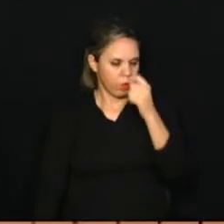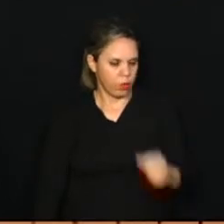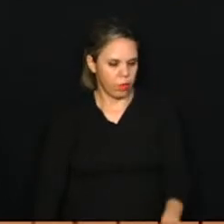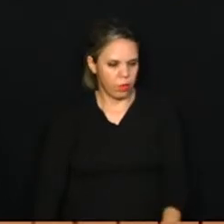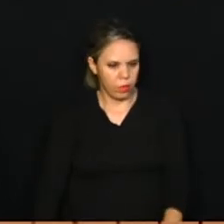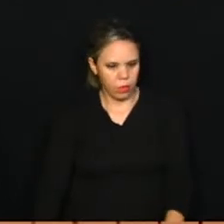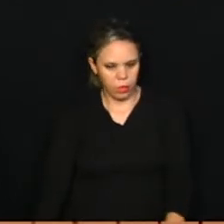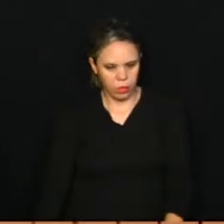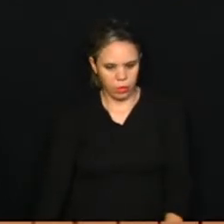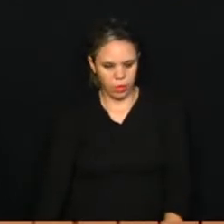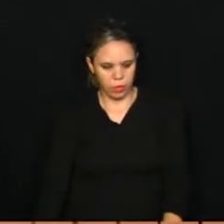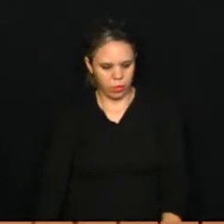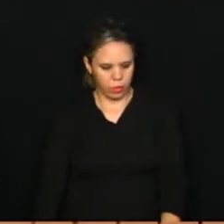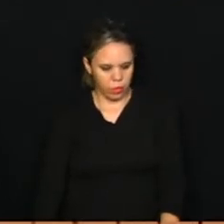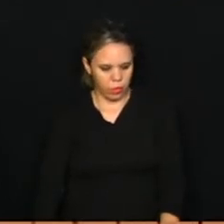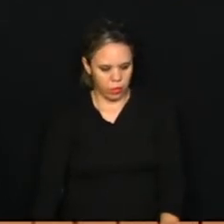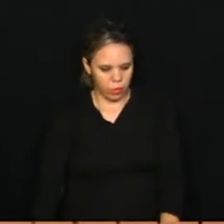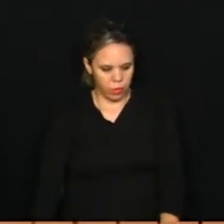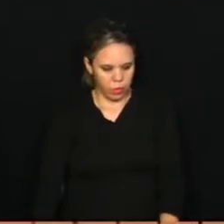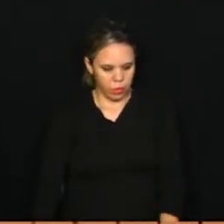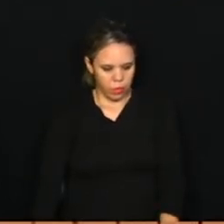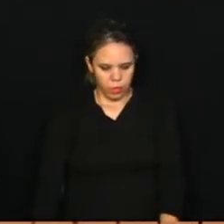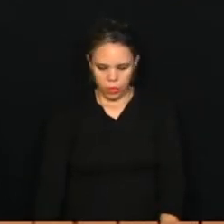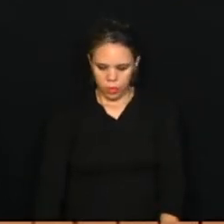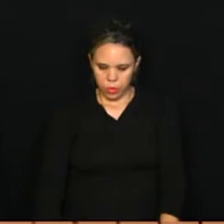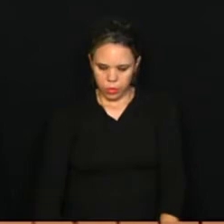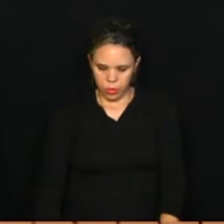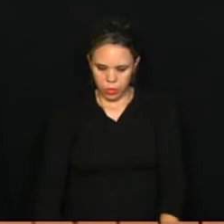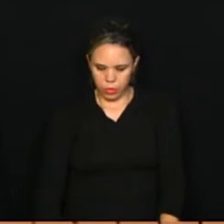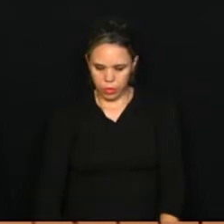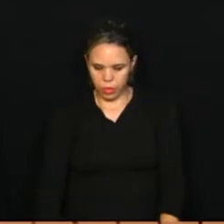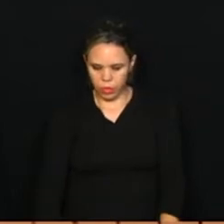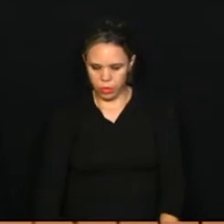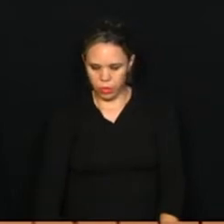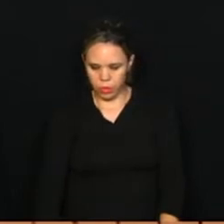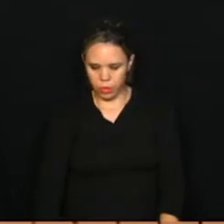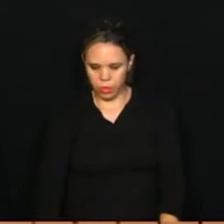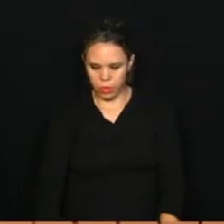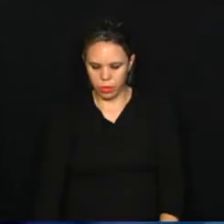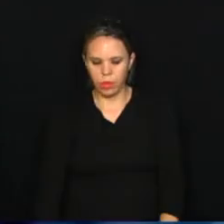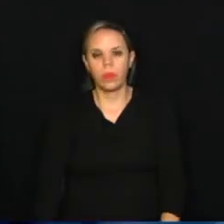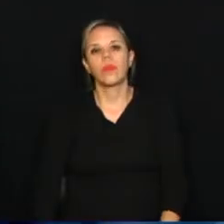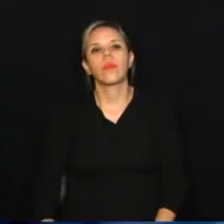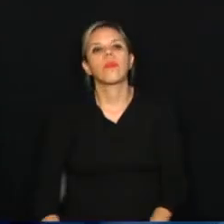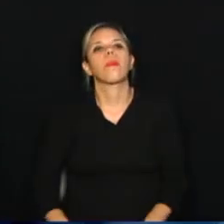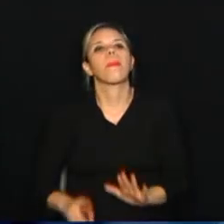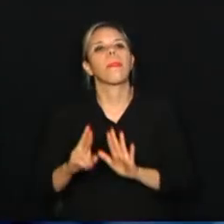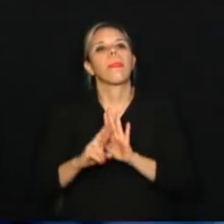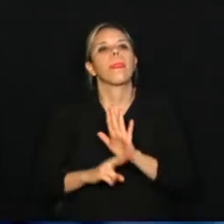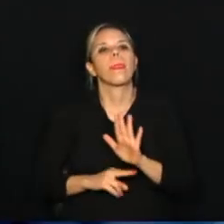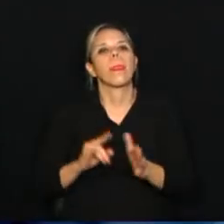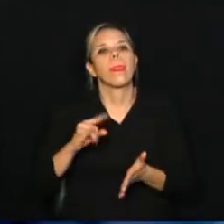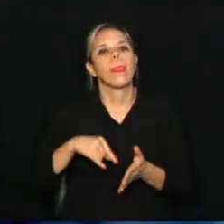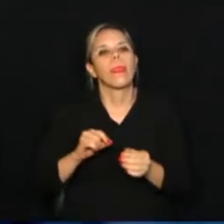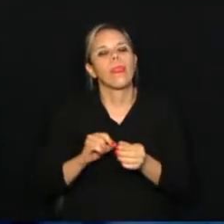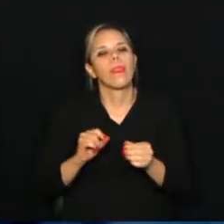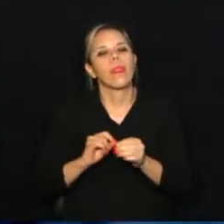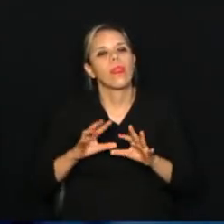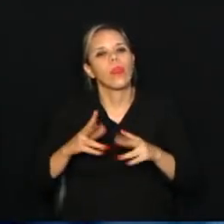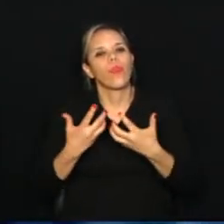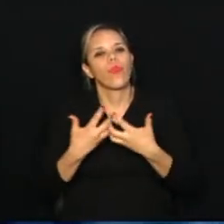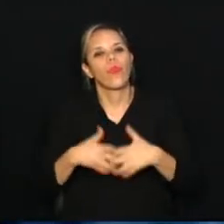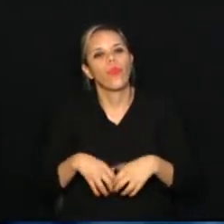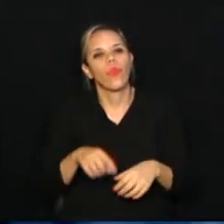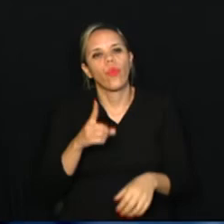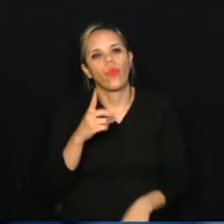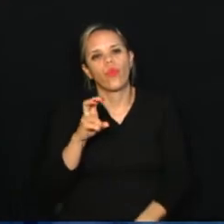Para você, né? Isso. Então, senhor Yaguchi, a questão do protocolo, ele funciona praticamente como um